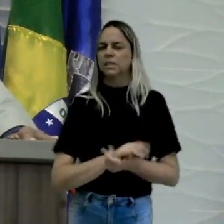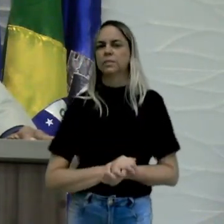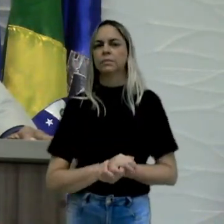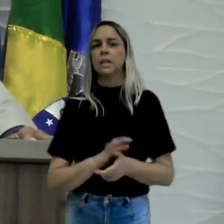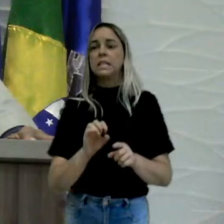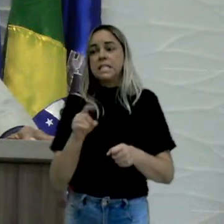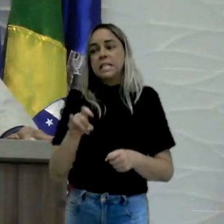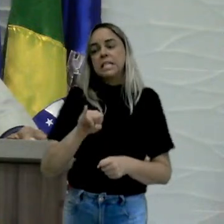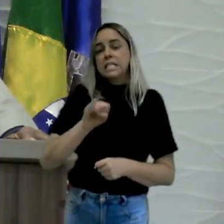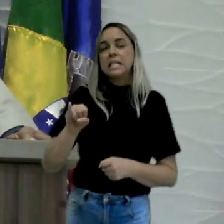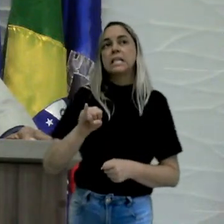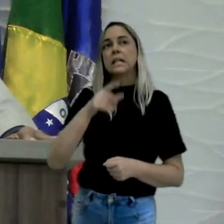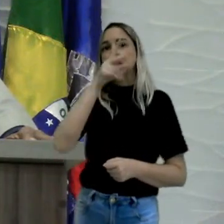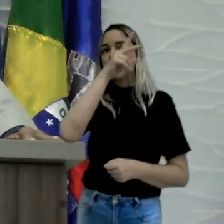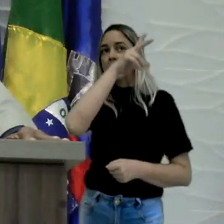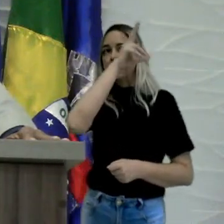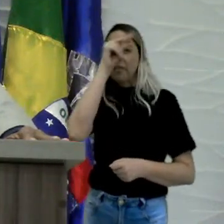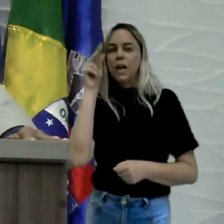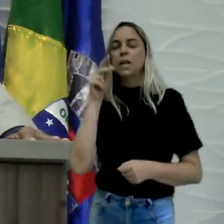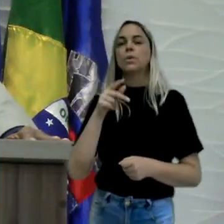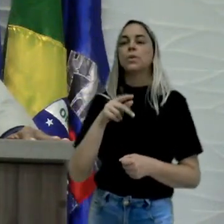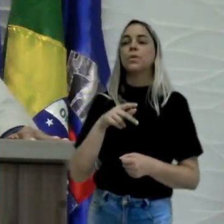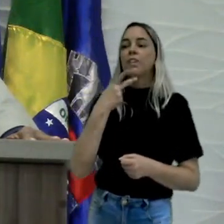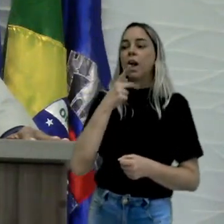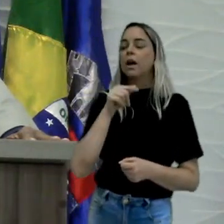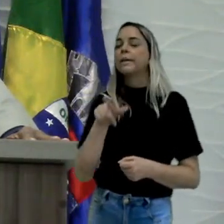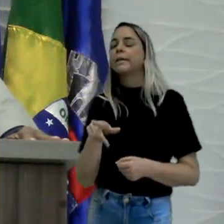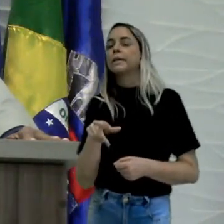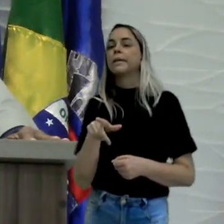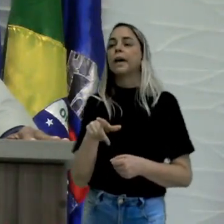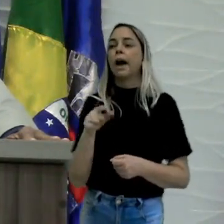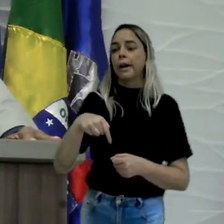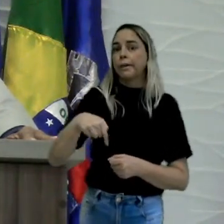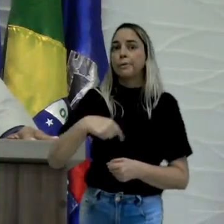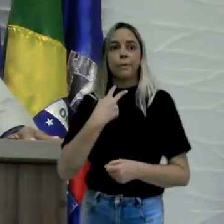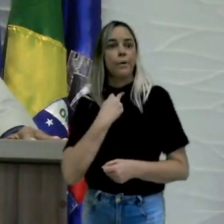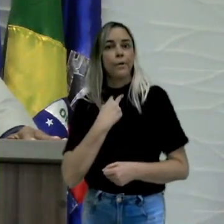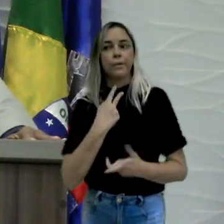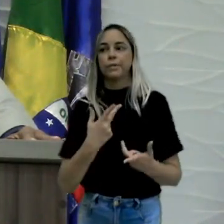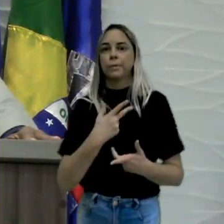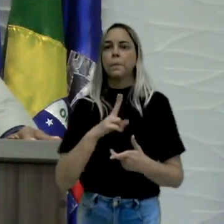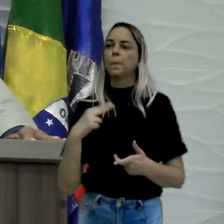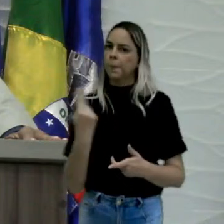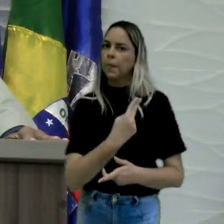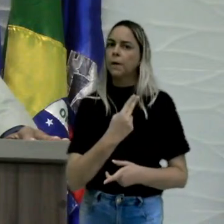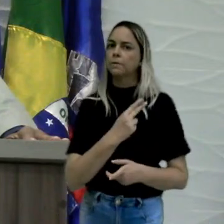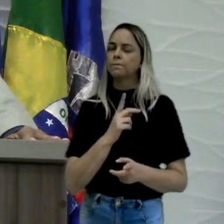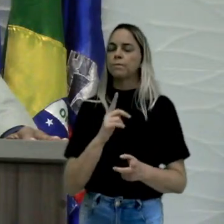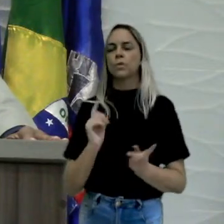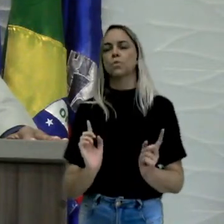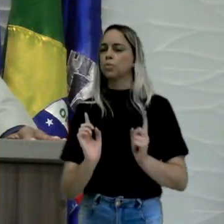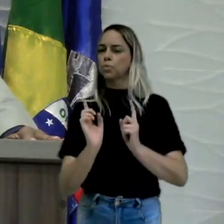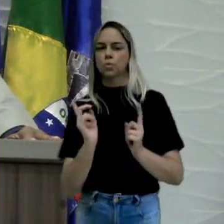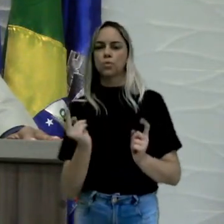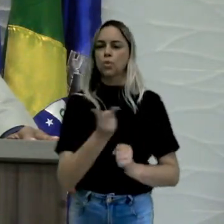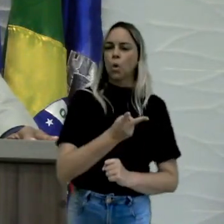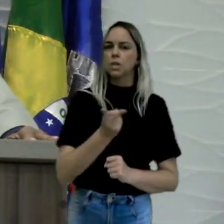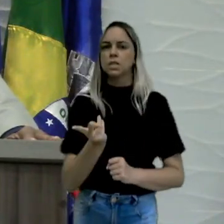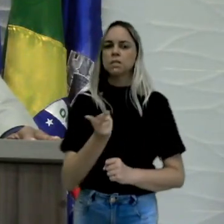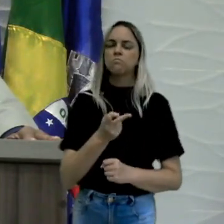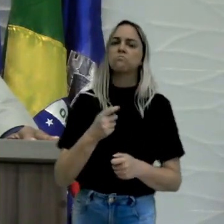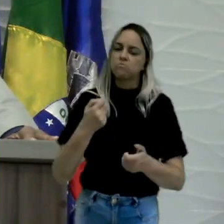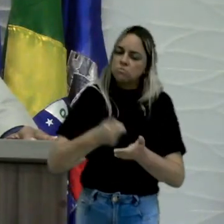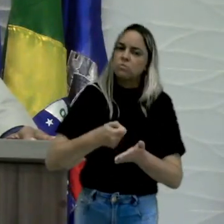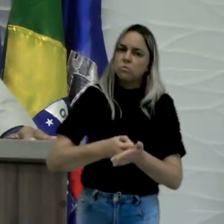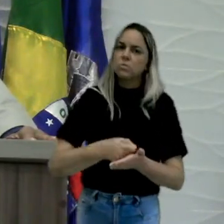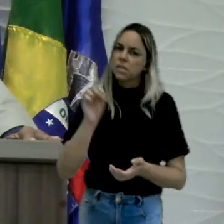vai dar aquele cutãozinho, olha, tem que ser lá, aqui não pode. Gente, a gente tem que cobrar dos dois lados. A gente está aí com um